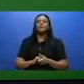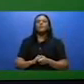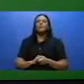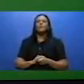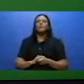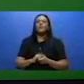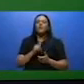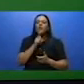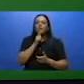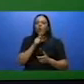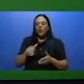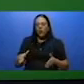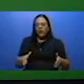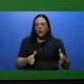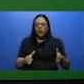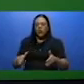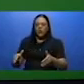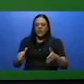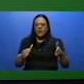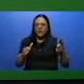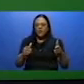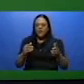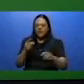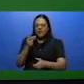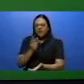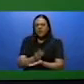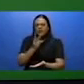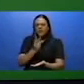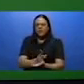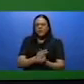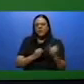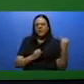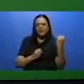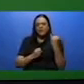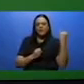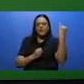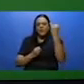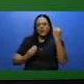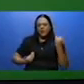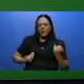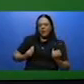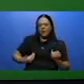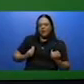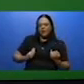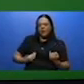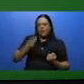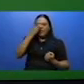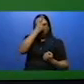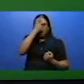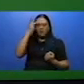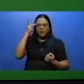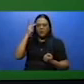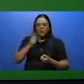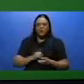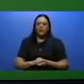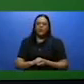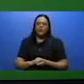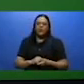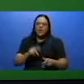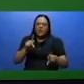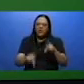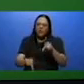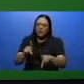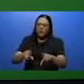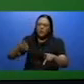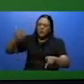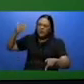Os rios sempre foram um dos mais importantes recursos para a sobrevivência da humanidade. Desde os povos mais antigos,